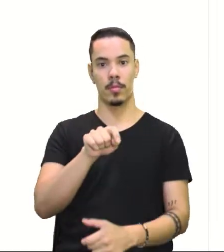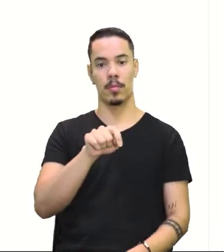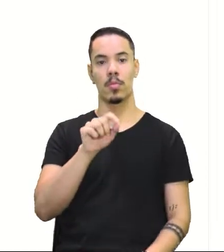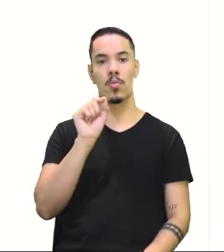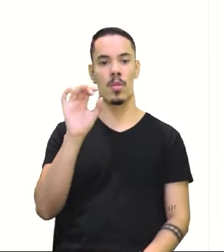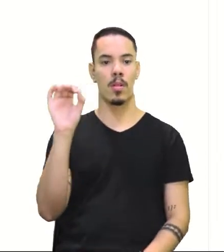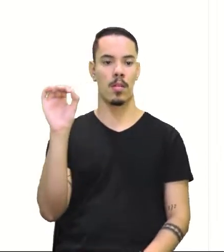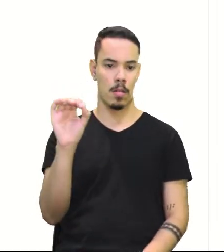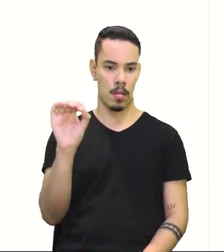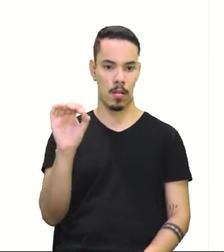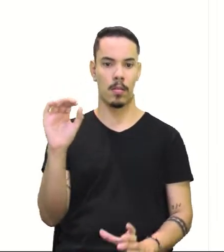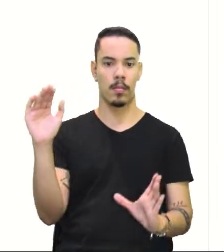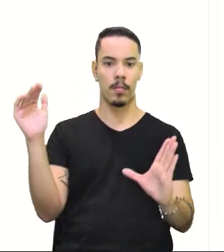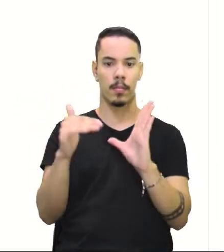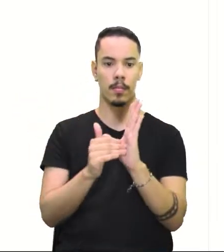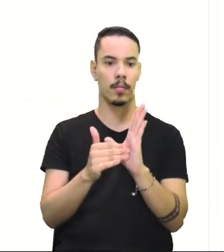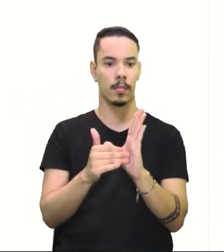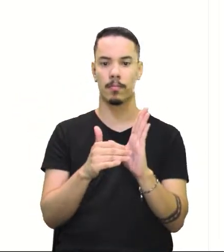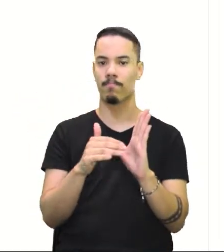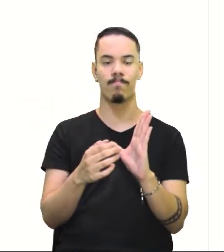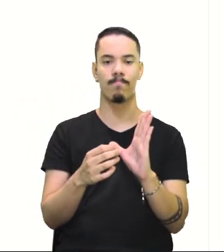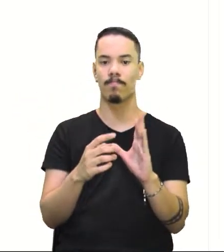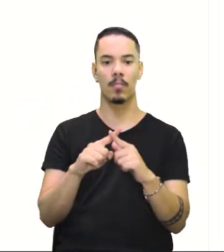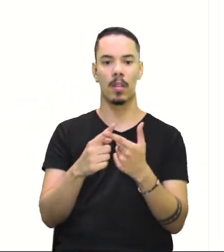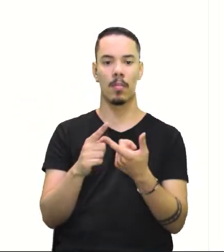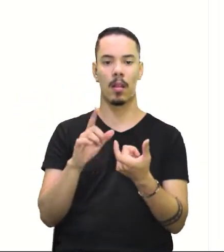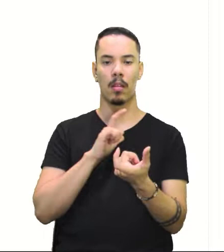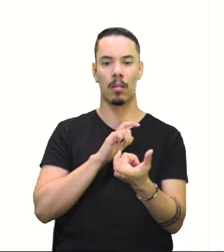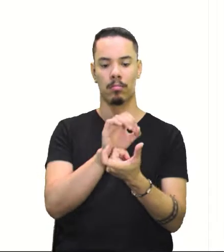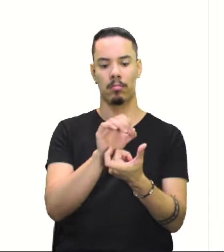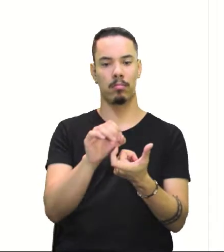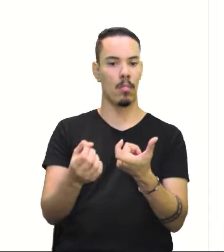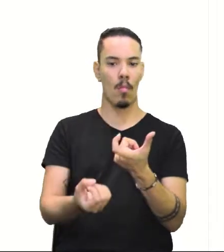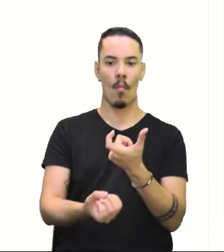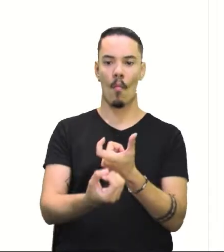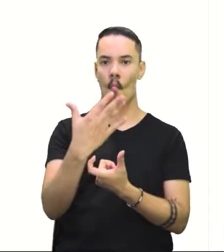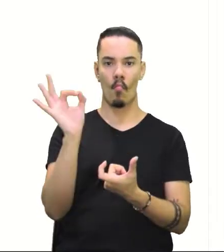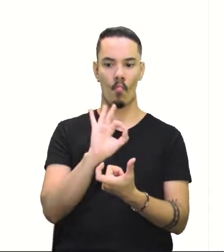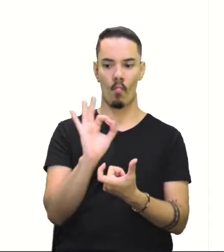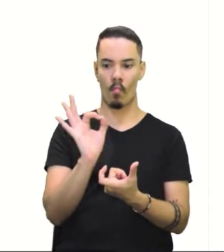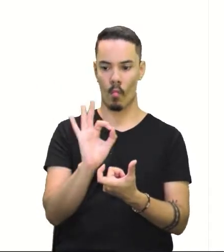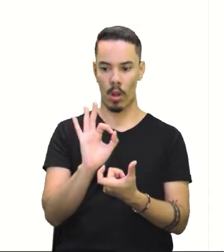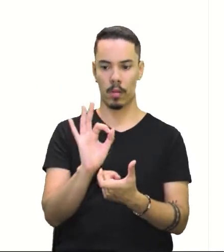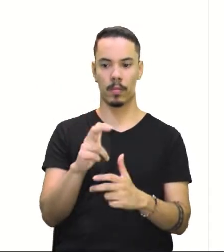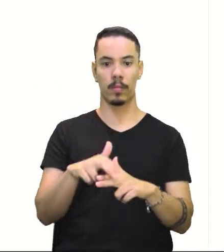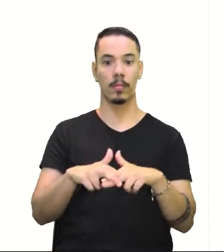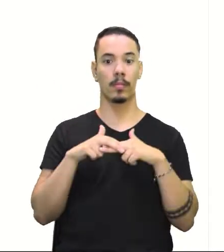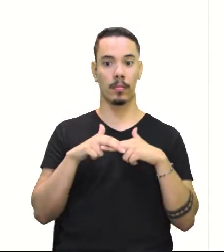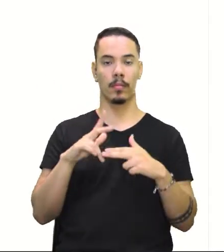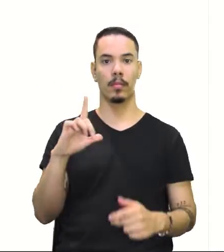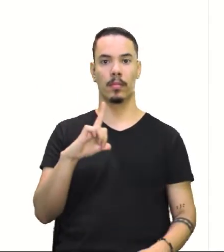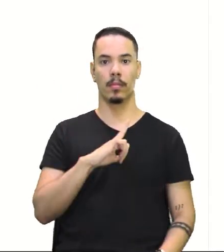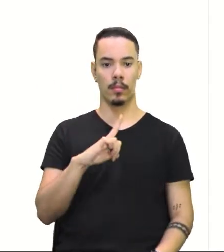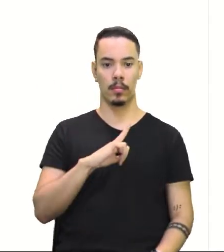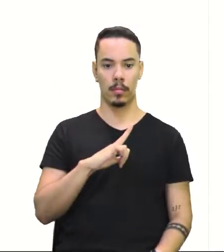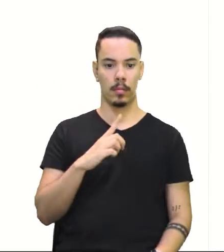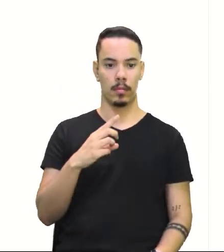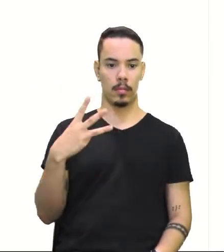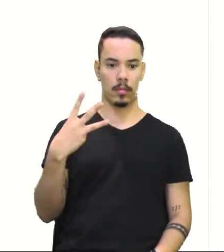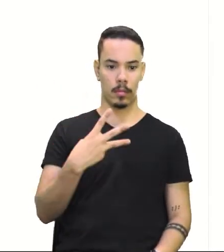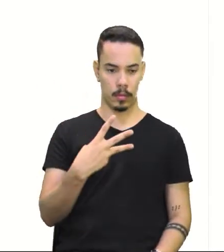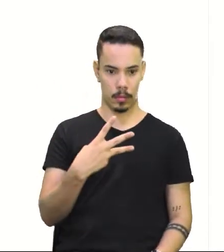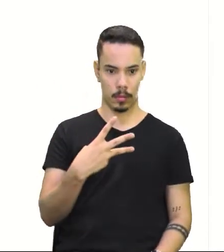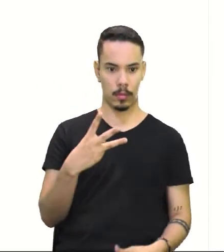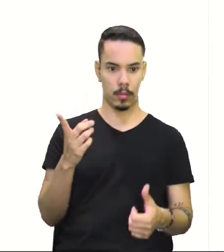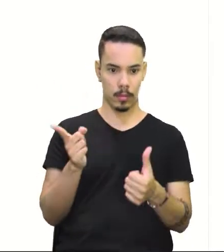termos que não aparecem no dispositivo. Ah, então tá. Então eu tenho lá 3, é o